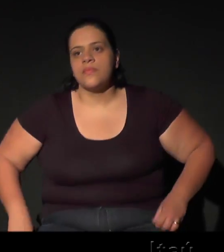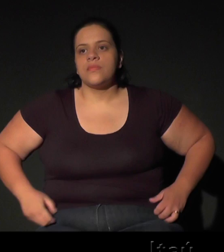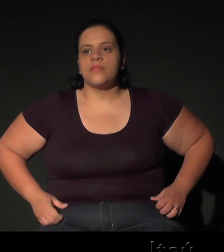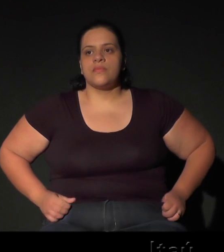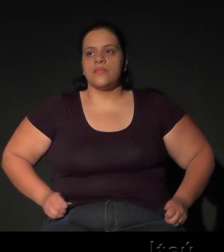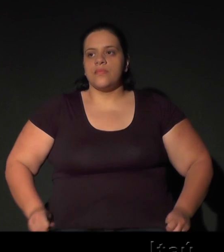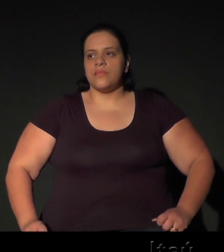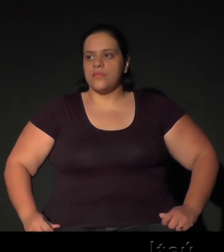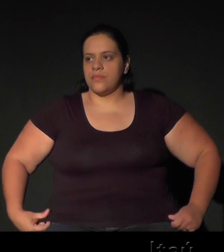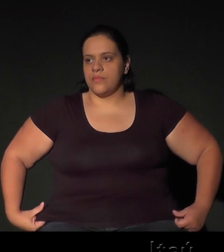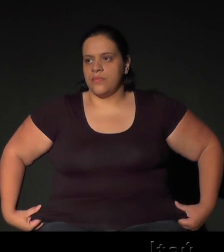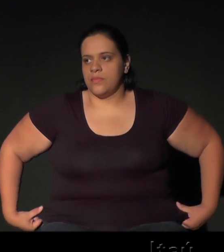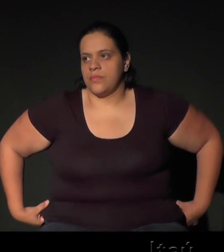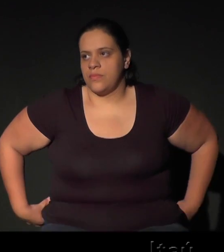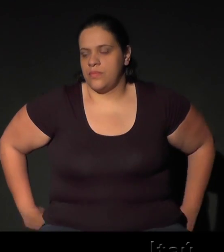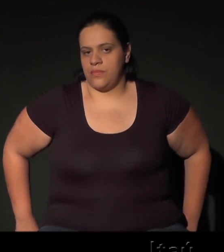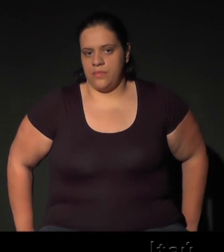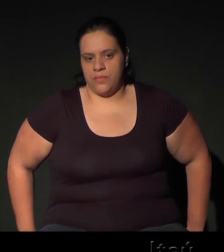obrigada